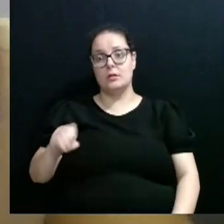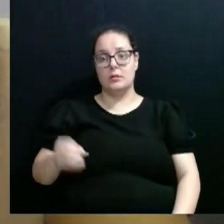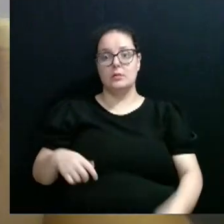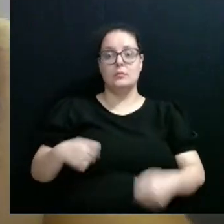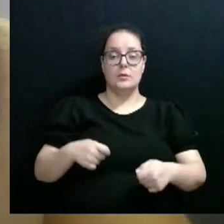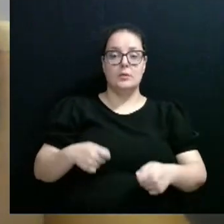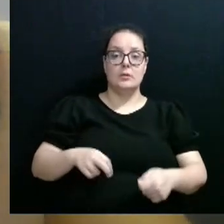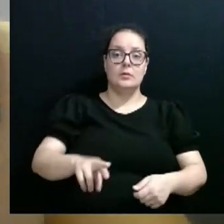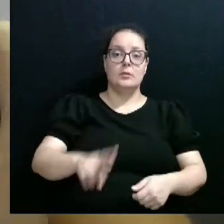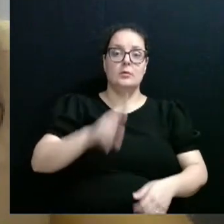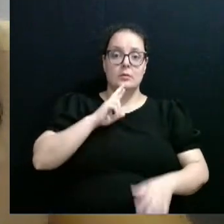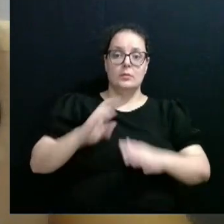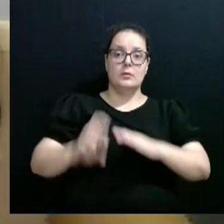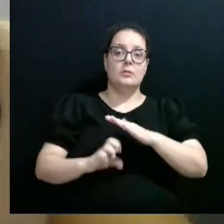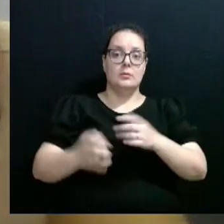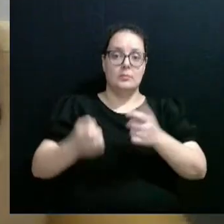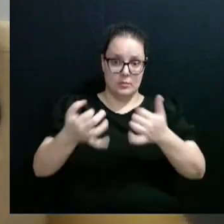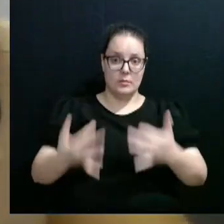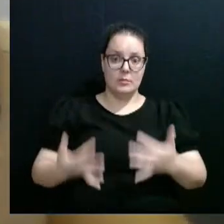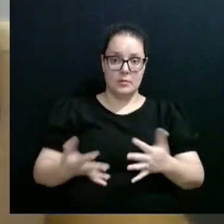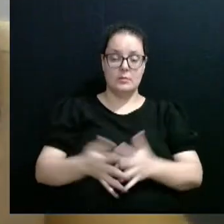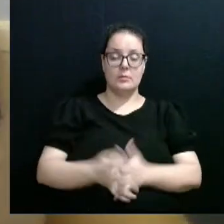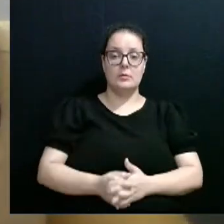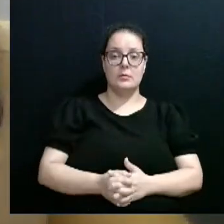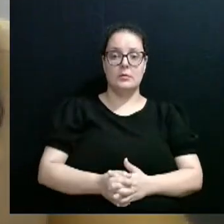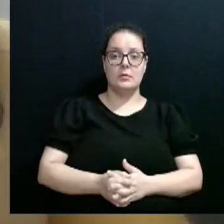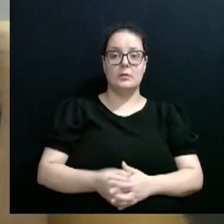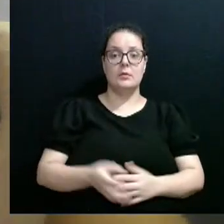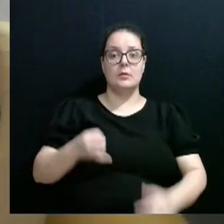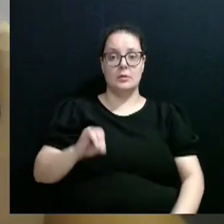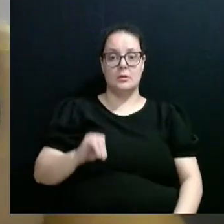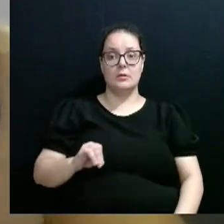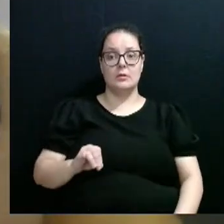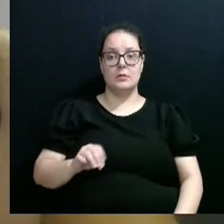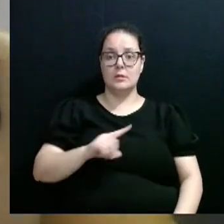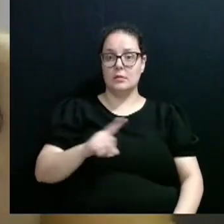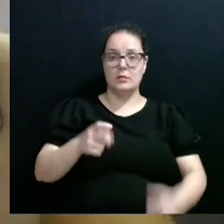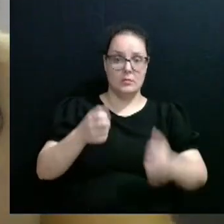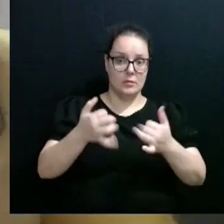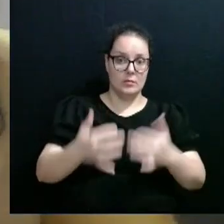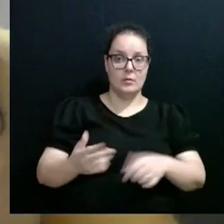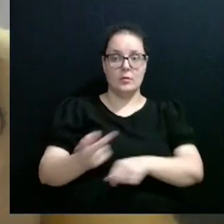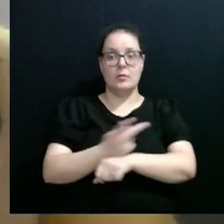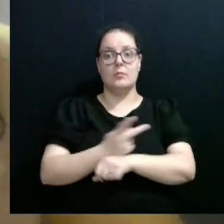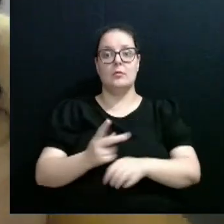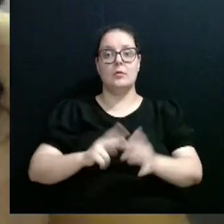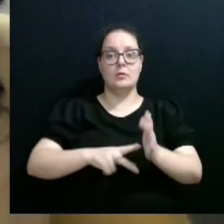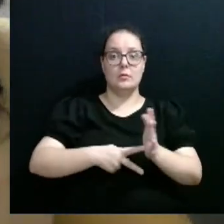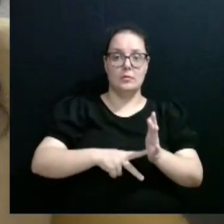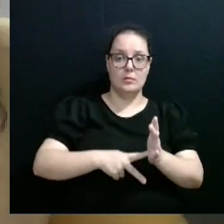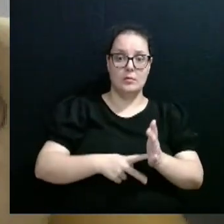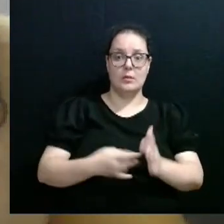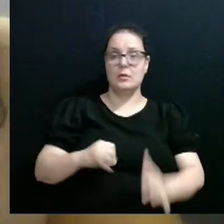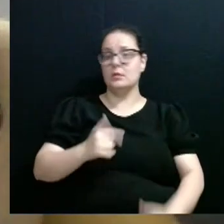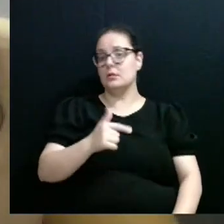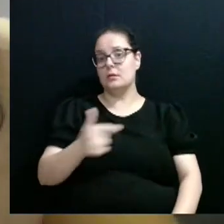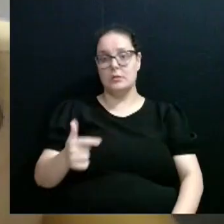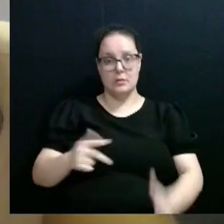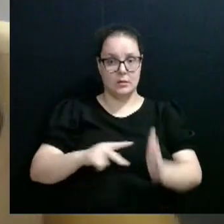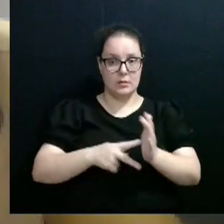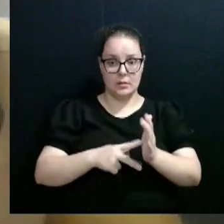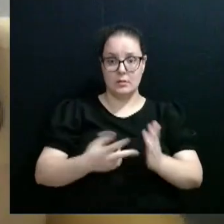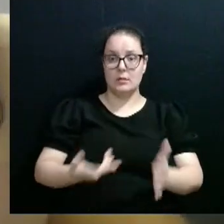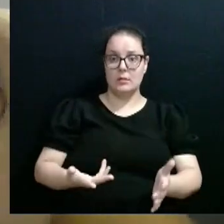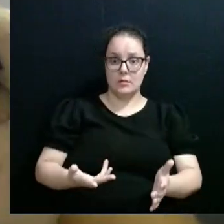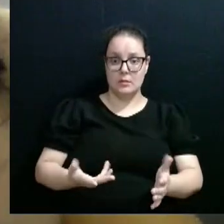me explicar. Se isso for negado, procurar o sindicato. Caso não haja sindicalização da